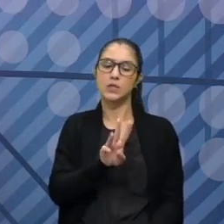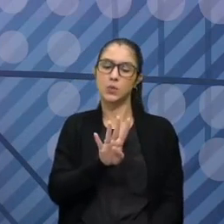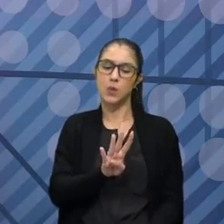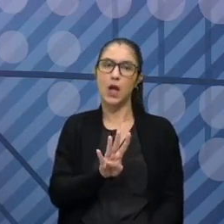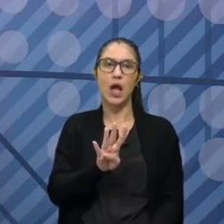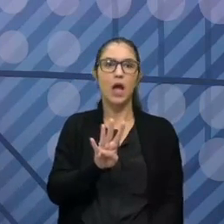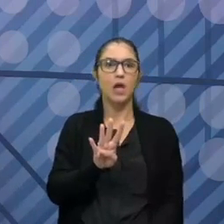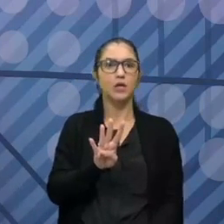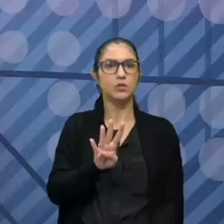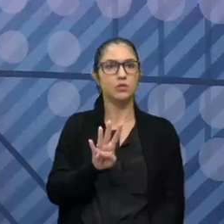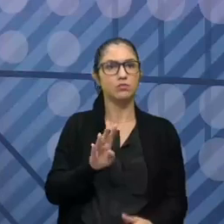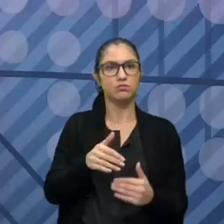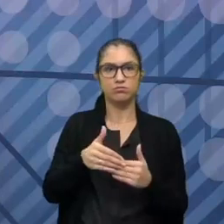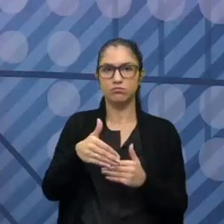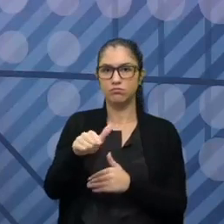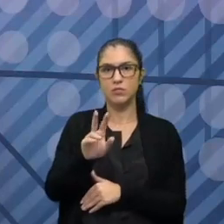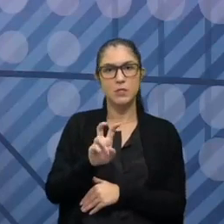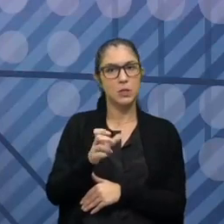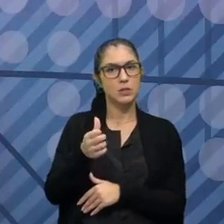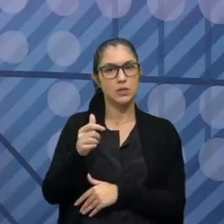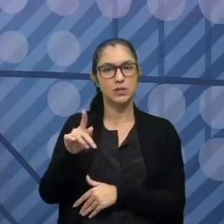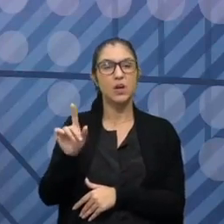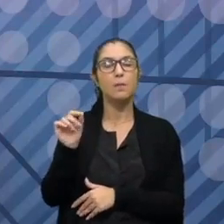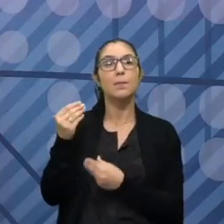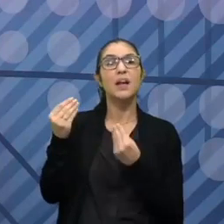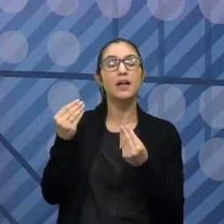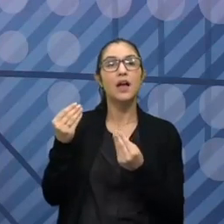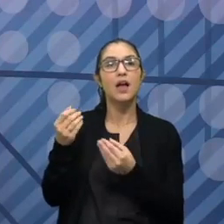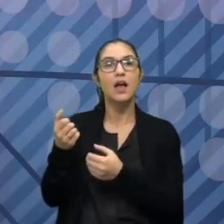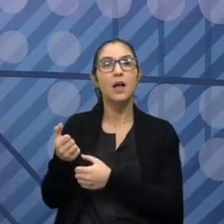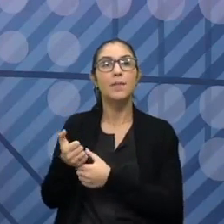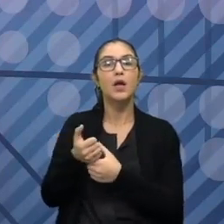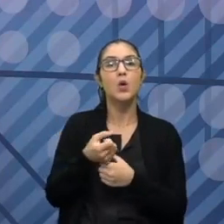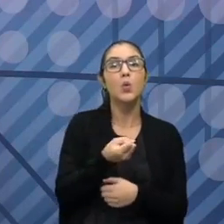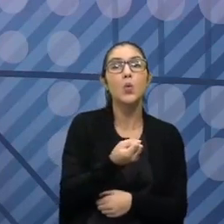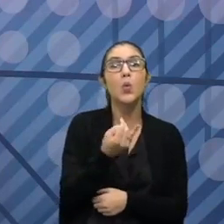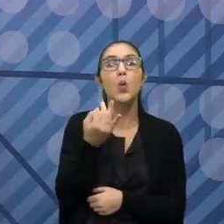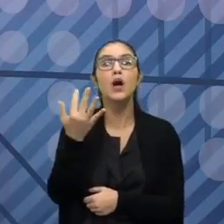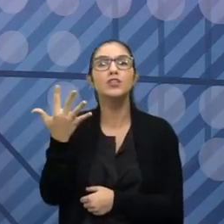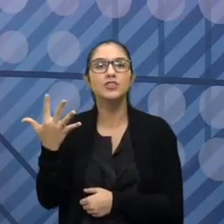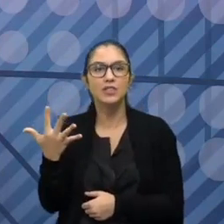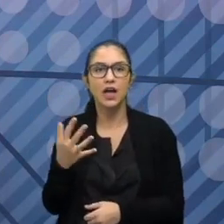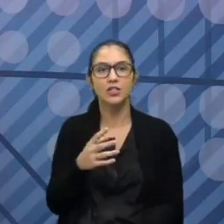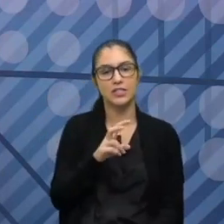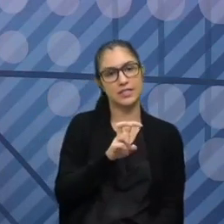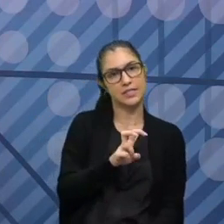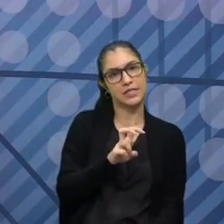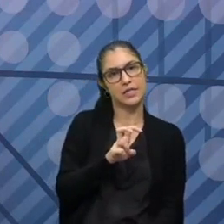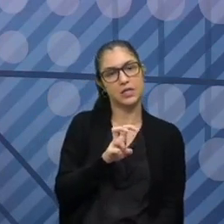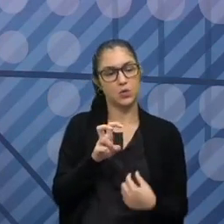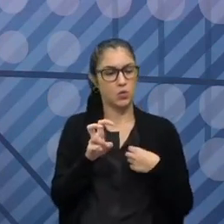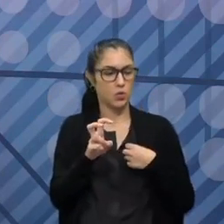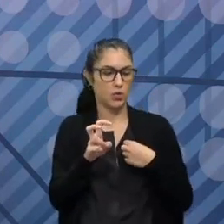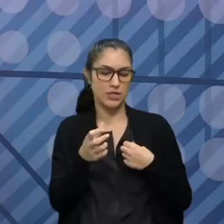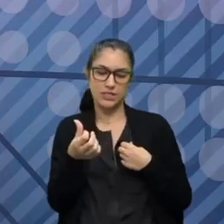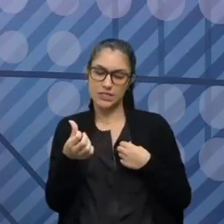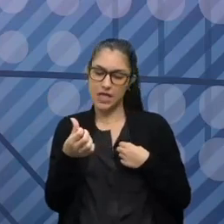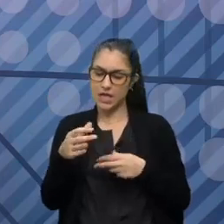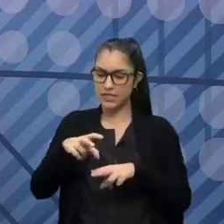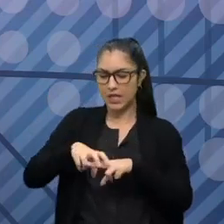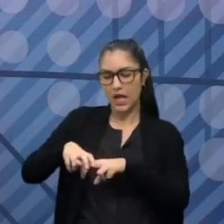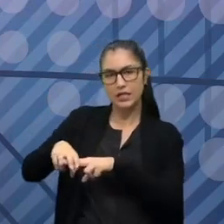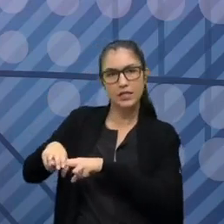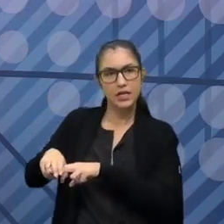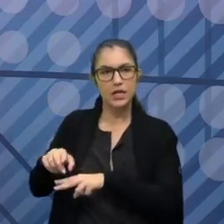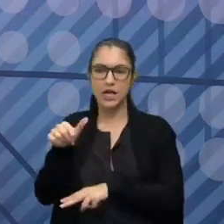3, 4, daqui para frente todos iguais, para representar quantidade. Então, 5 blusas, 6